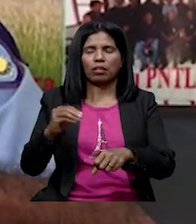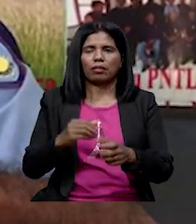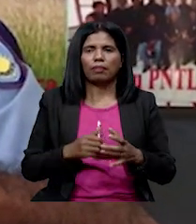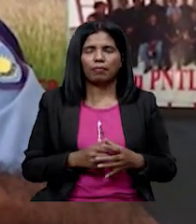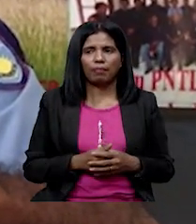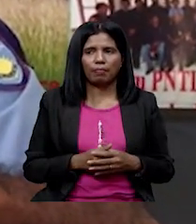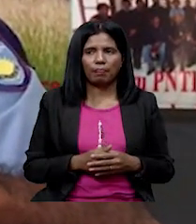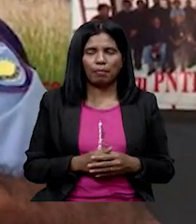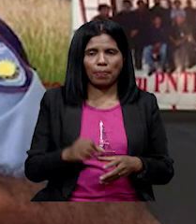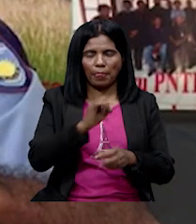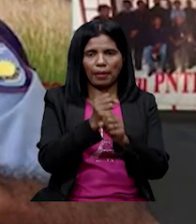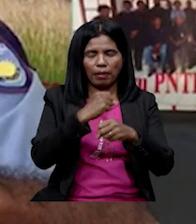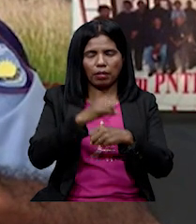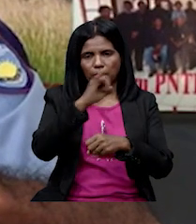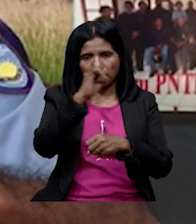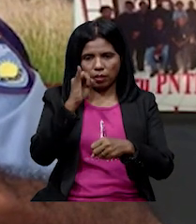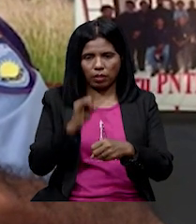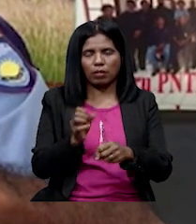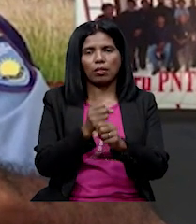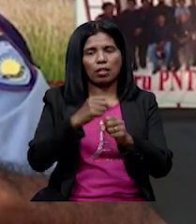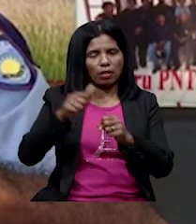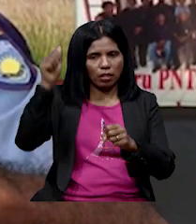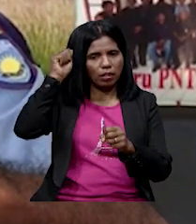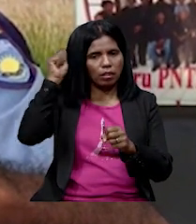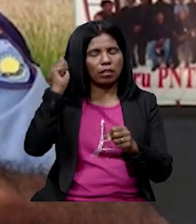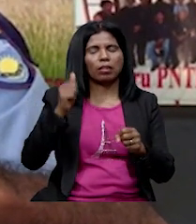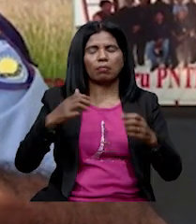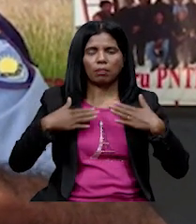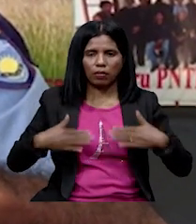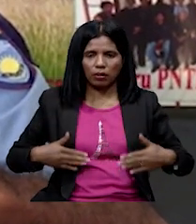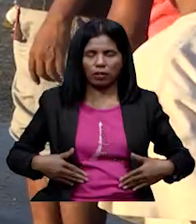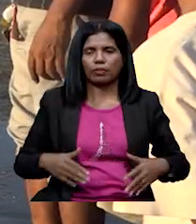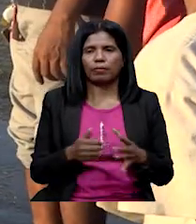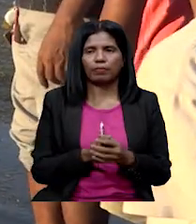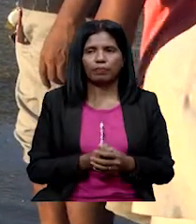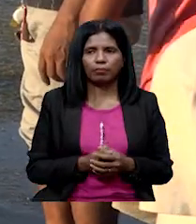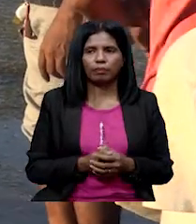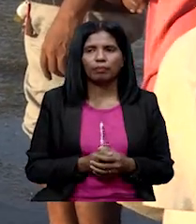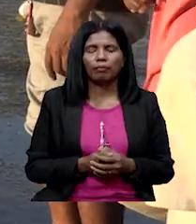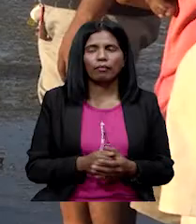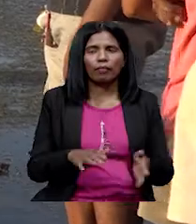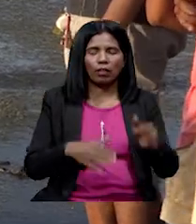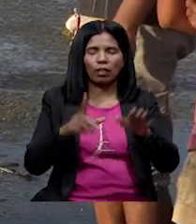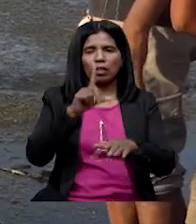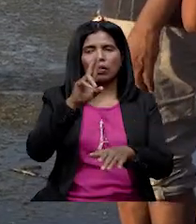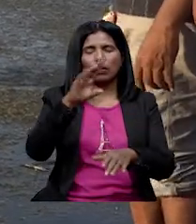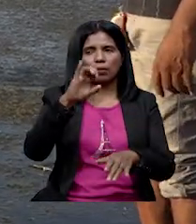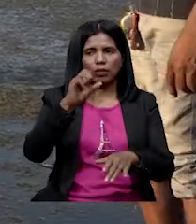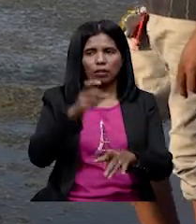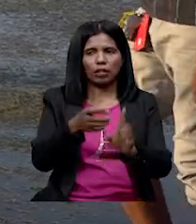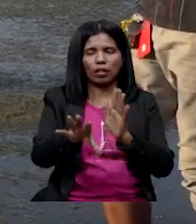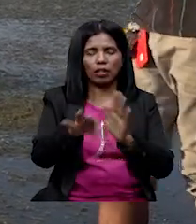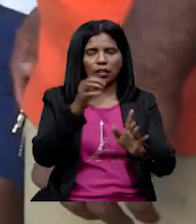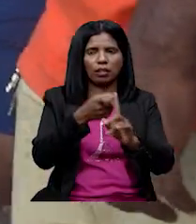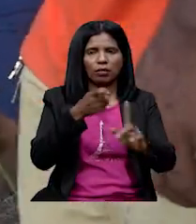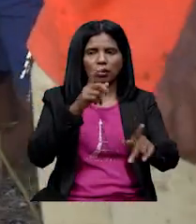na investigação do analista comum ajuda a processo toma. Mate isin Luiz Gama heta nusi komendade la